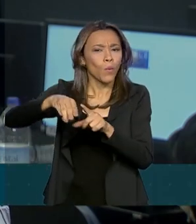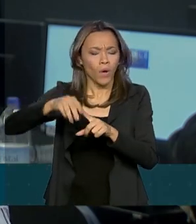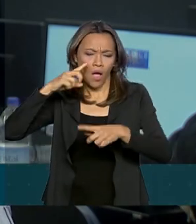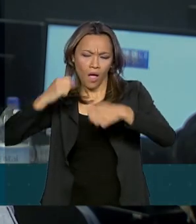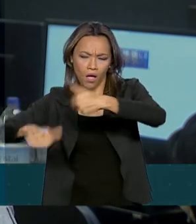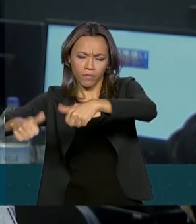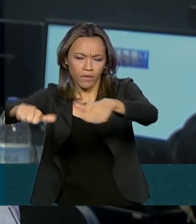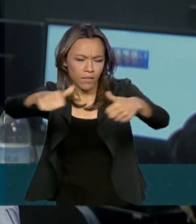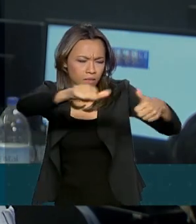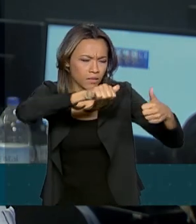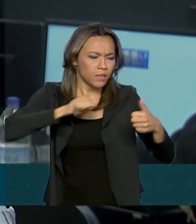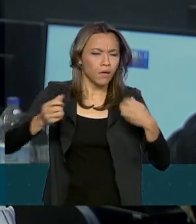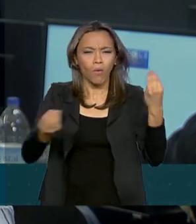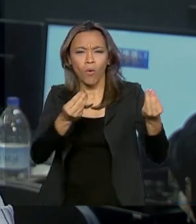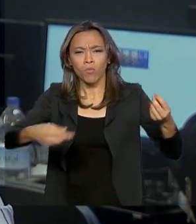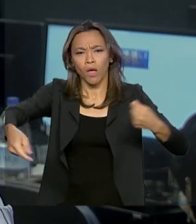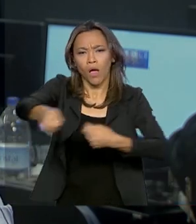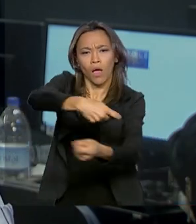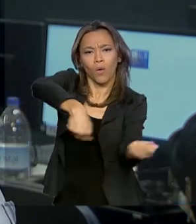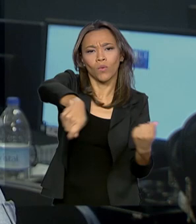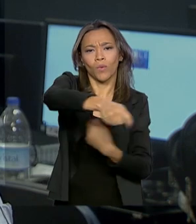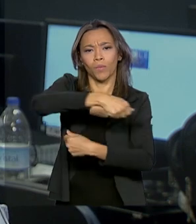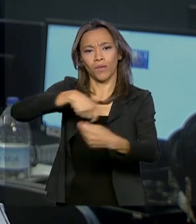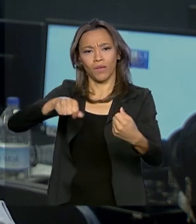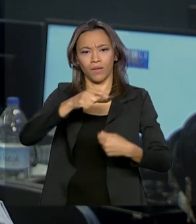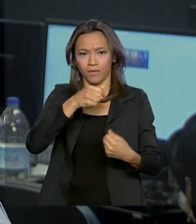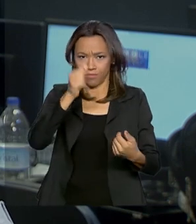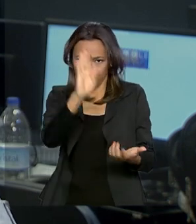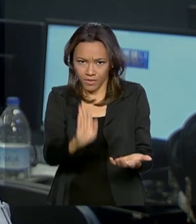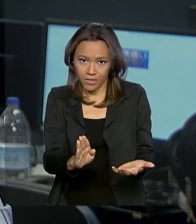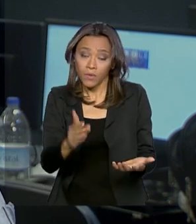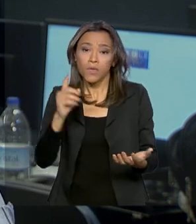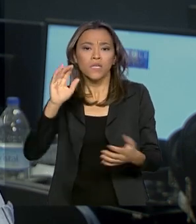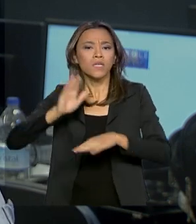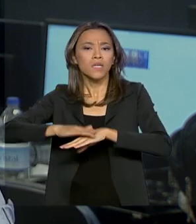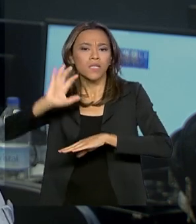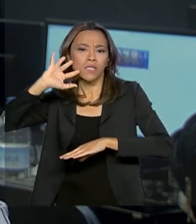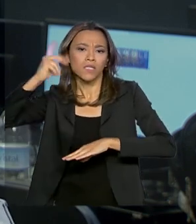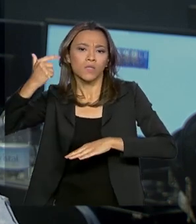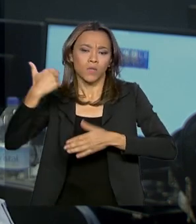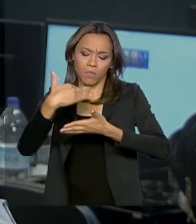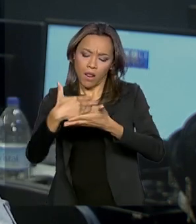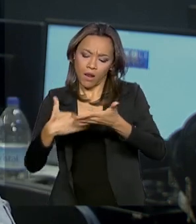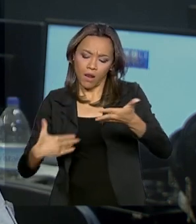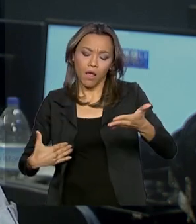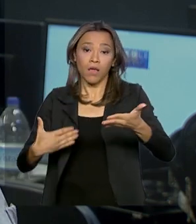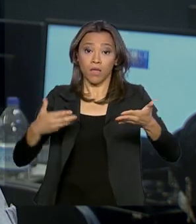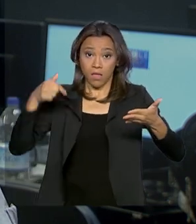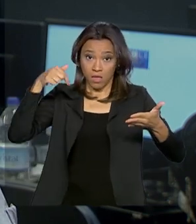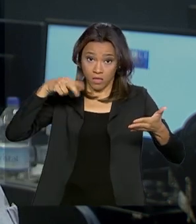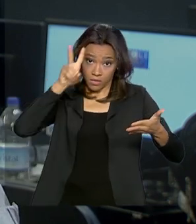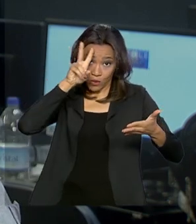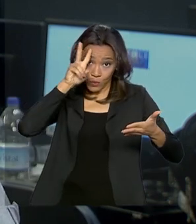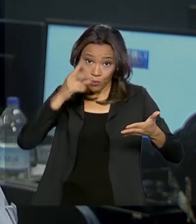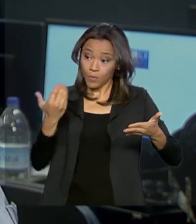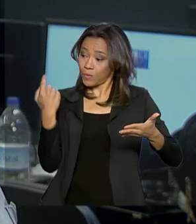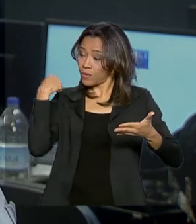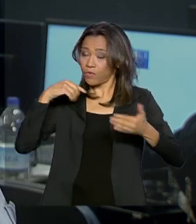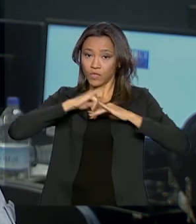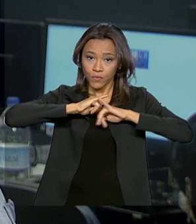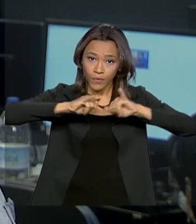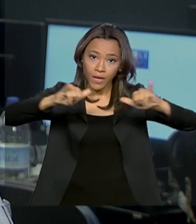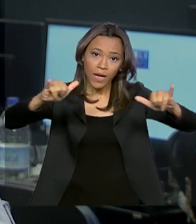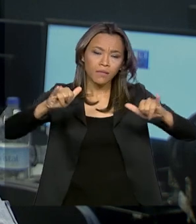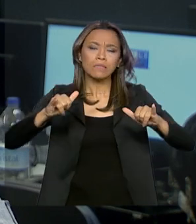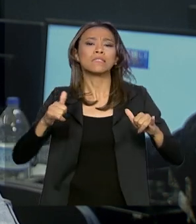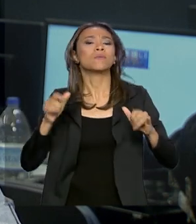impactos futuros da decisão a ser tomada. O boletim Focus do Banco Central, divulgado nesta segunda-feira, aponta